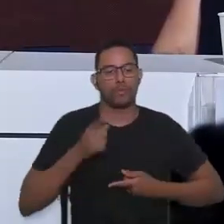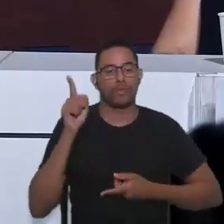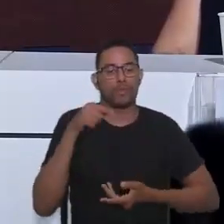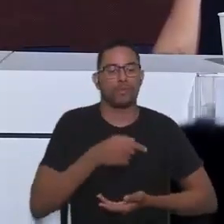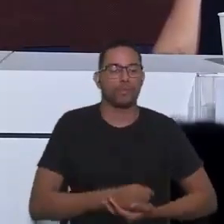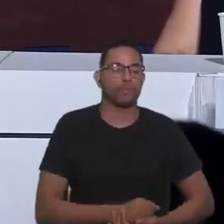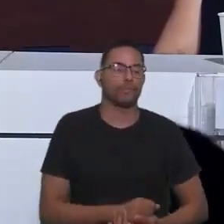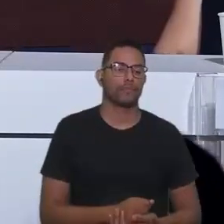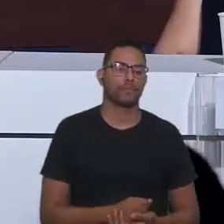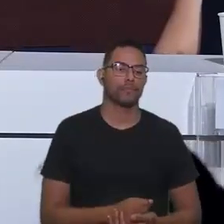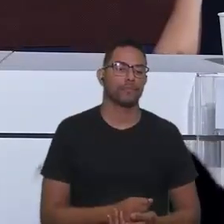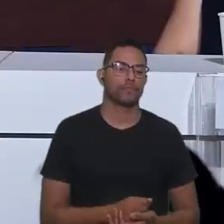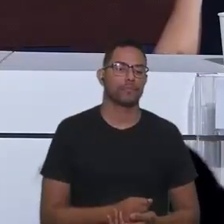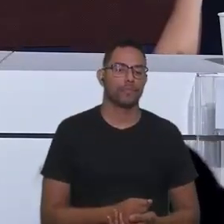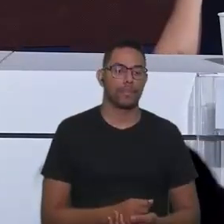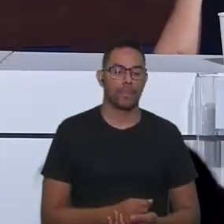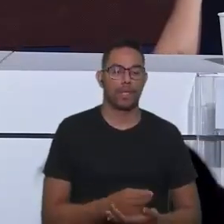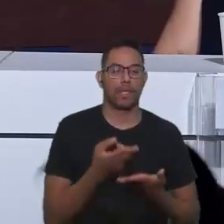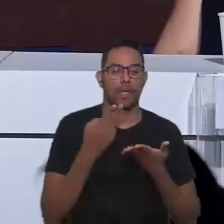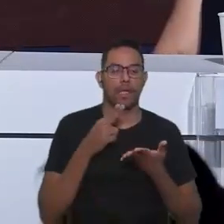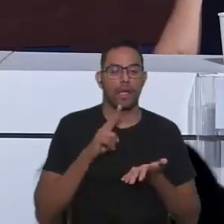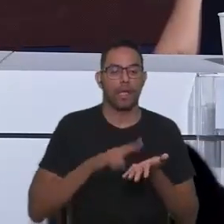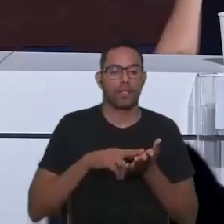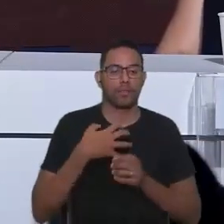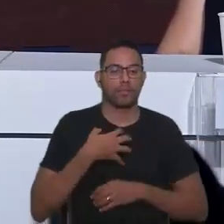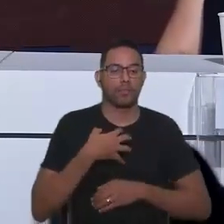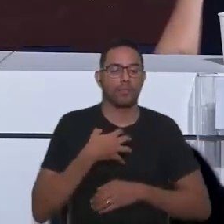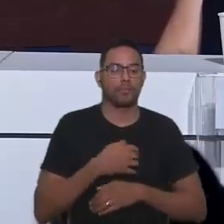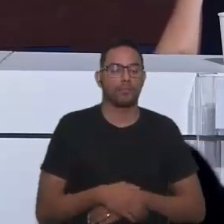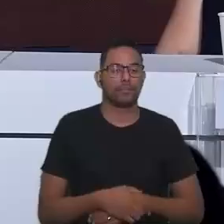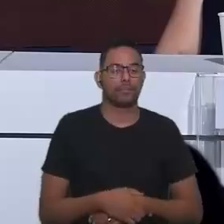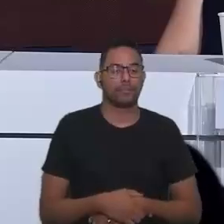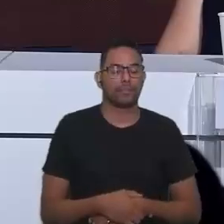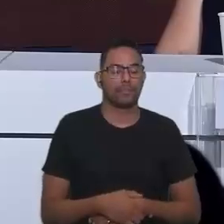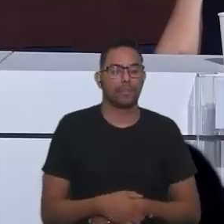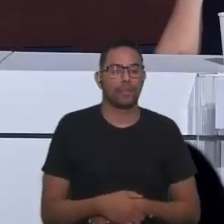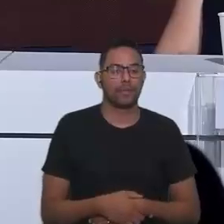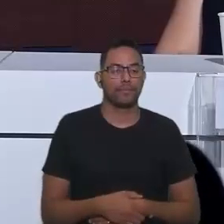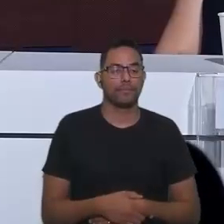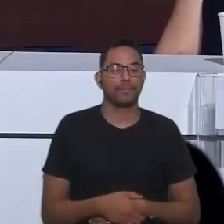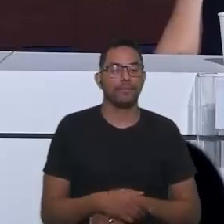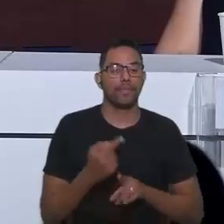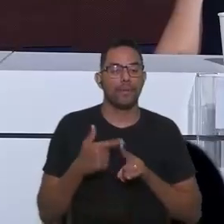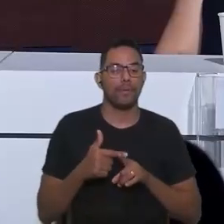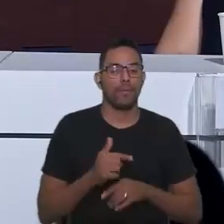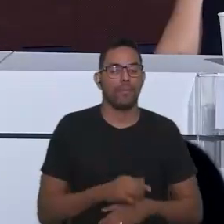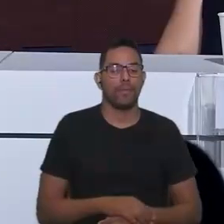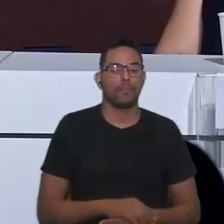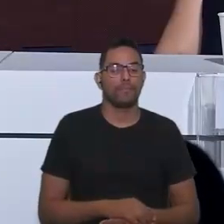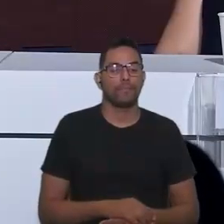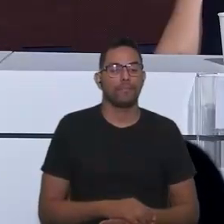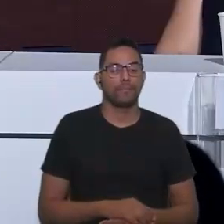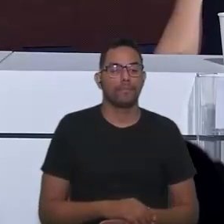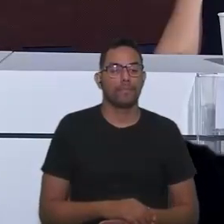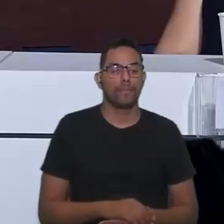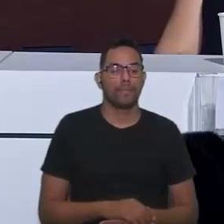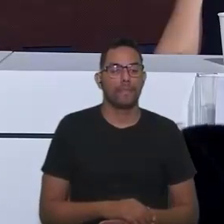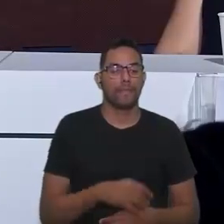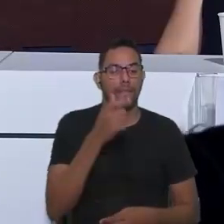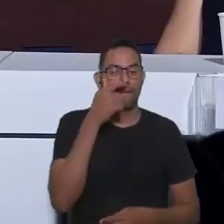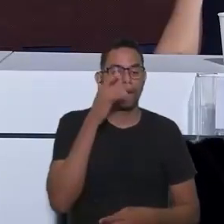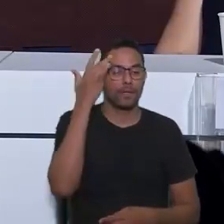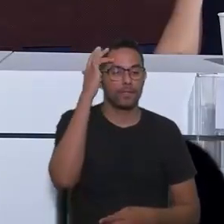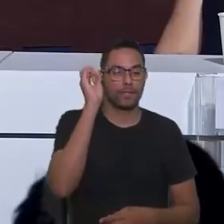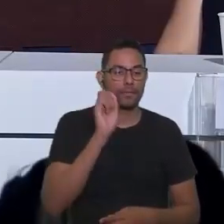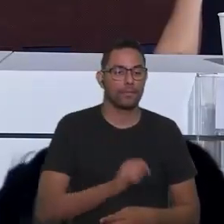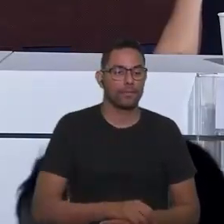Esta sua carta, Ana, comove-me muito. porque eu